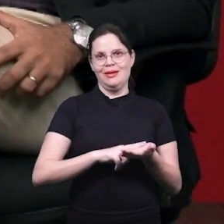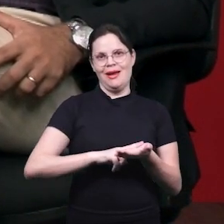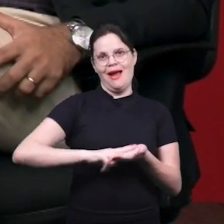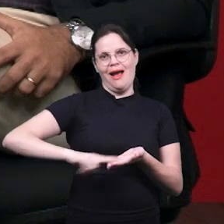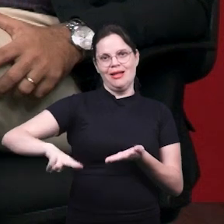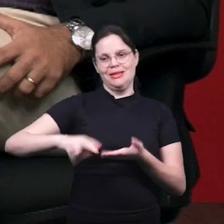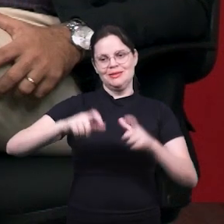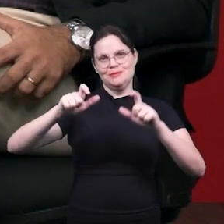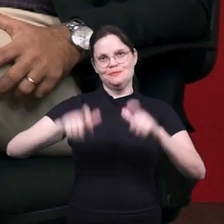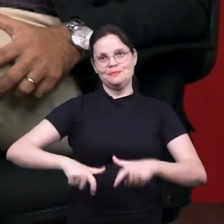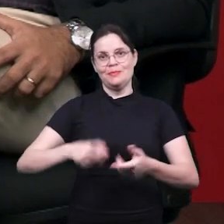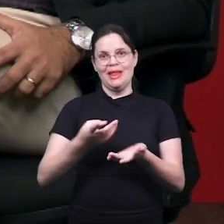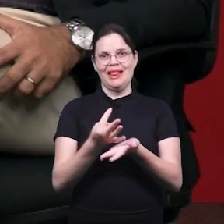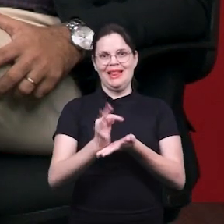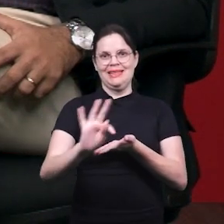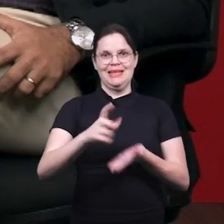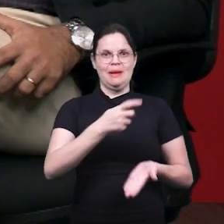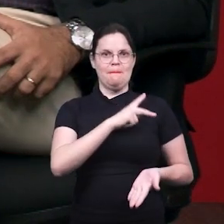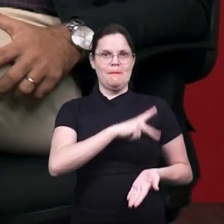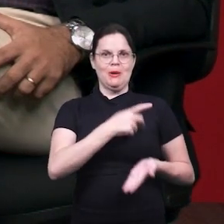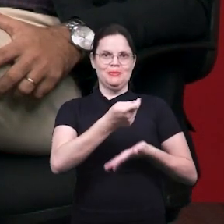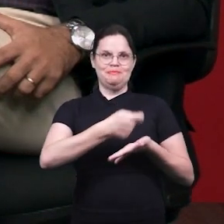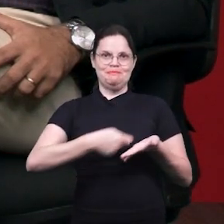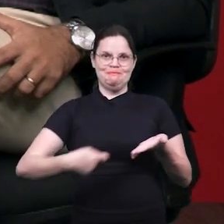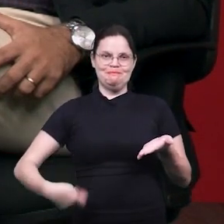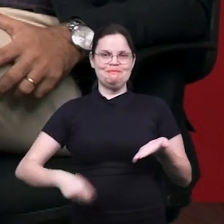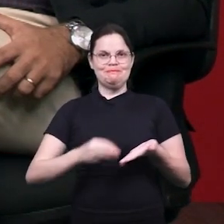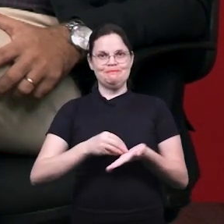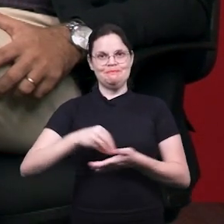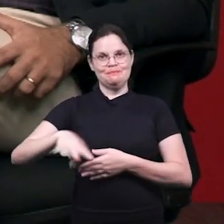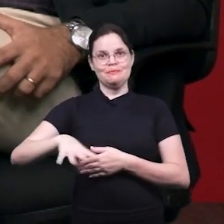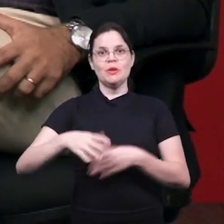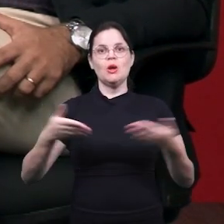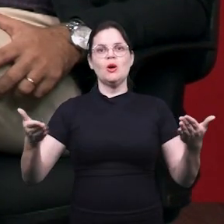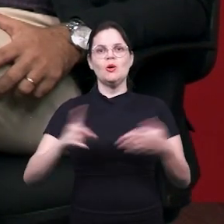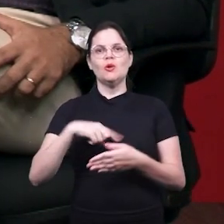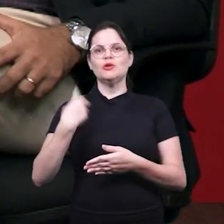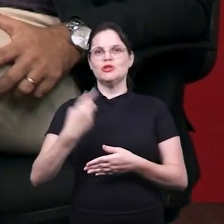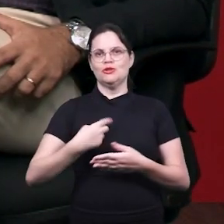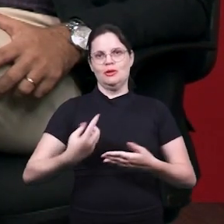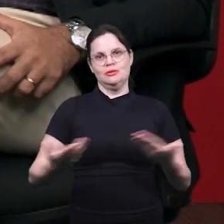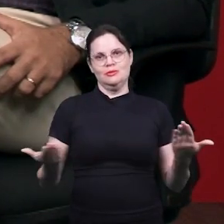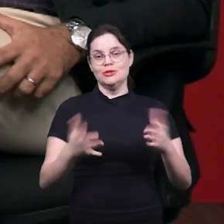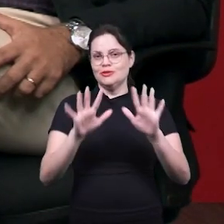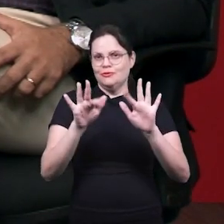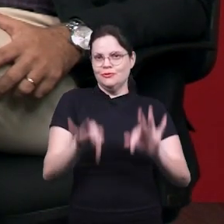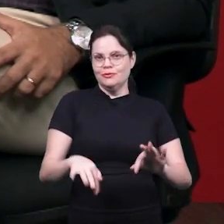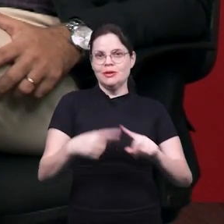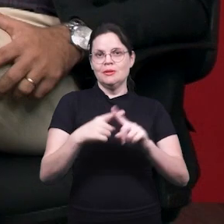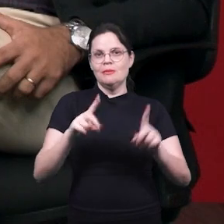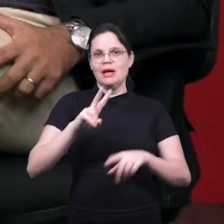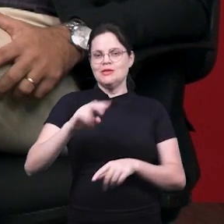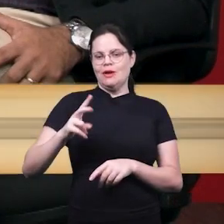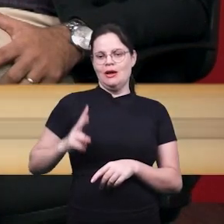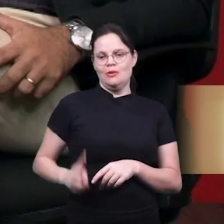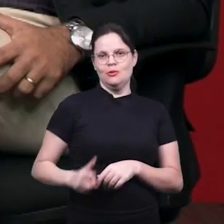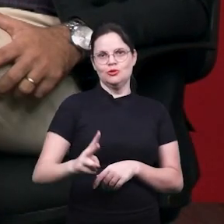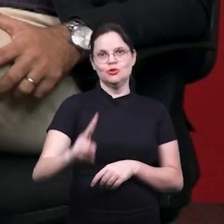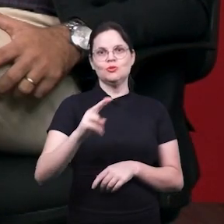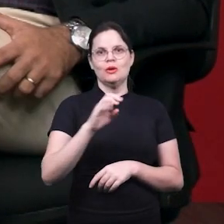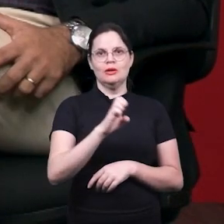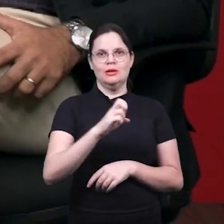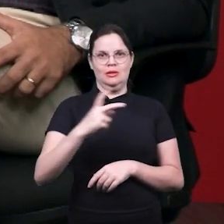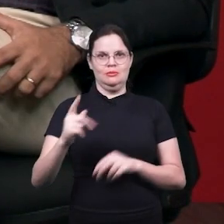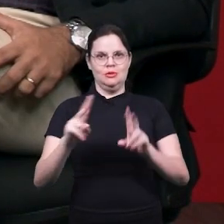Cartas de Paulo aos Tessalonicenses. Hoje nós ficamos por aqui, mas vamos dar continuidade ainda em mais